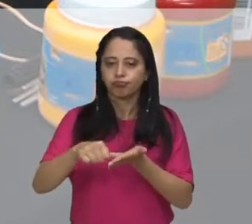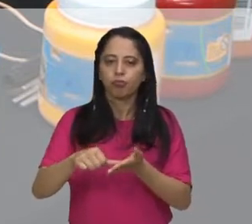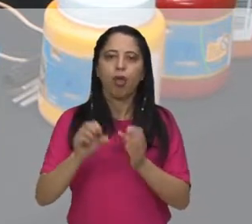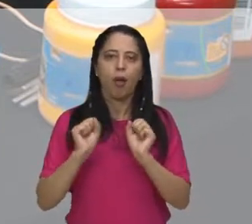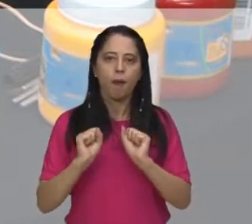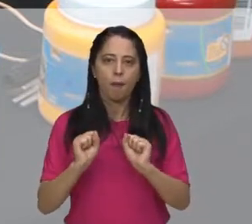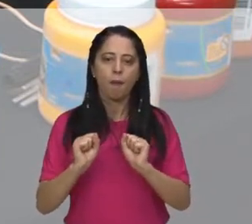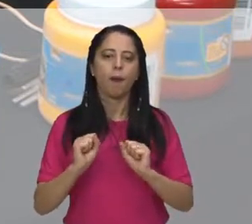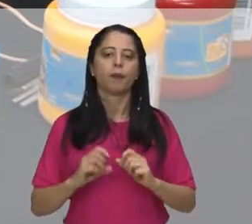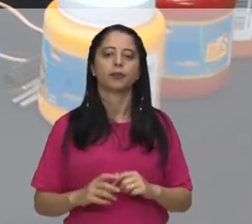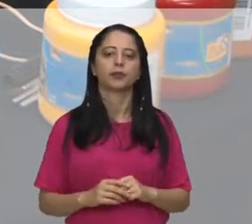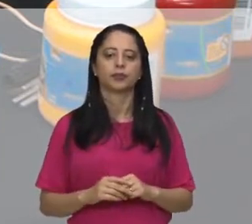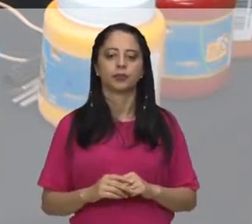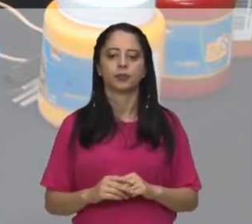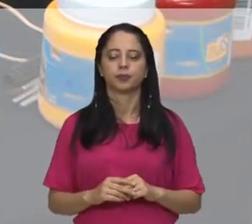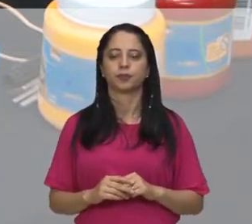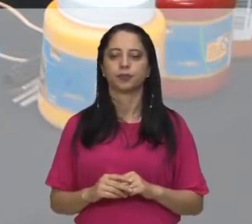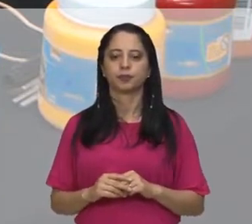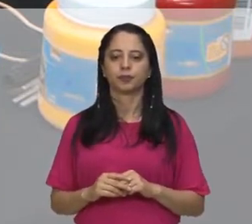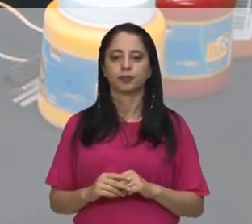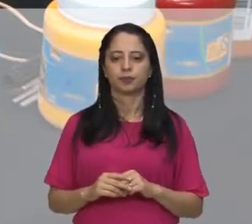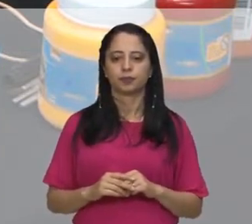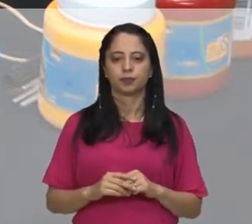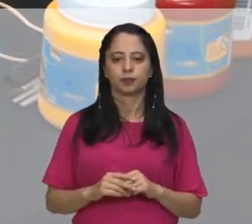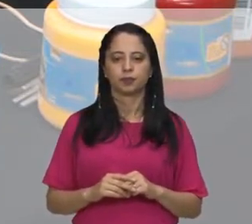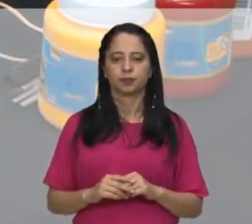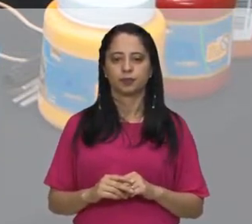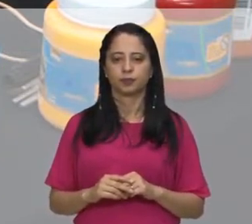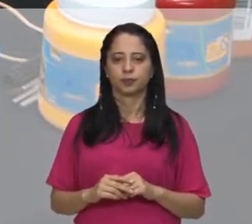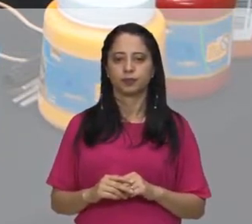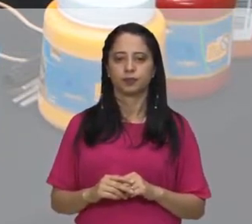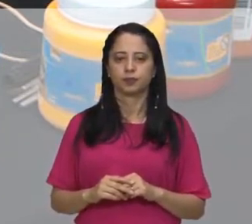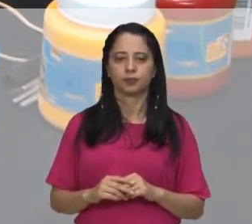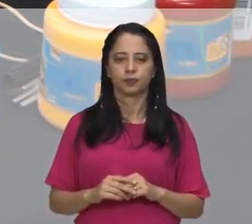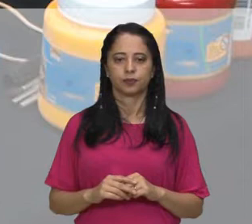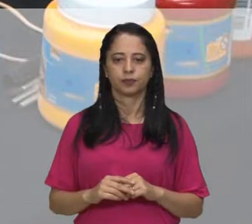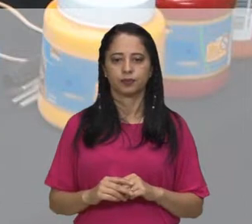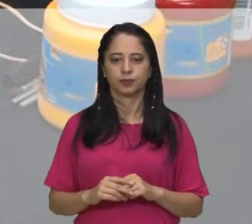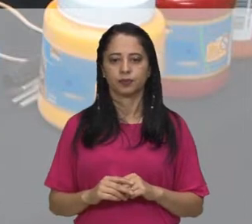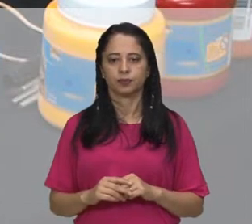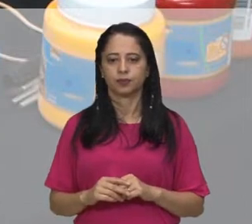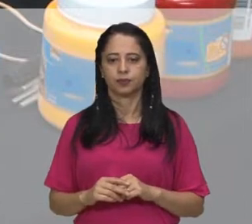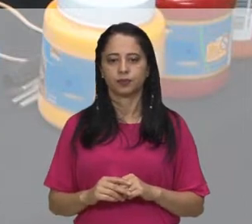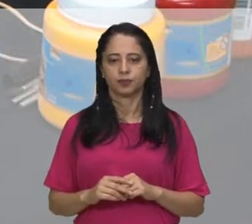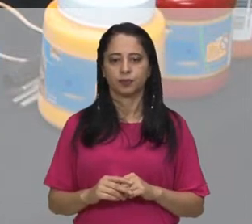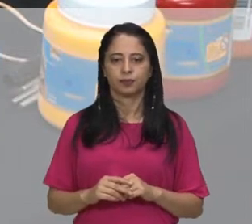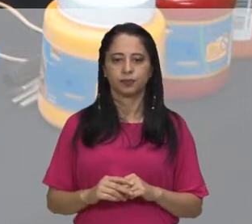ficar bem fixado, não é? A nossa caçapa, o nosso copinho e não escapar. E